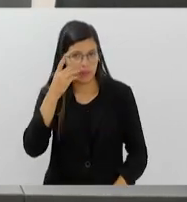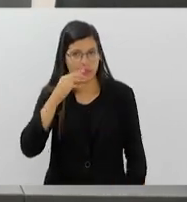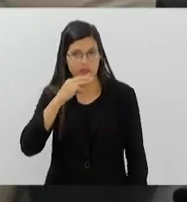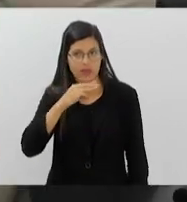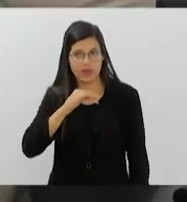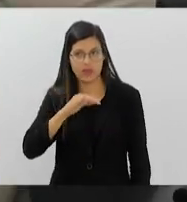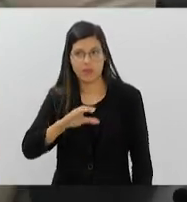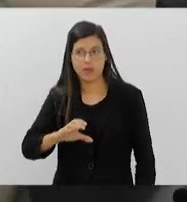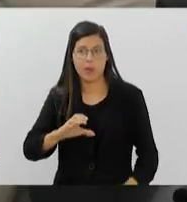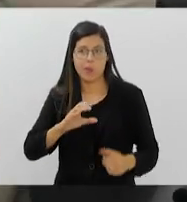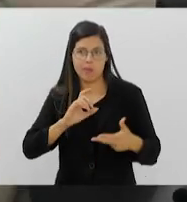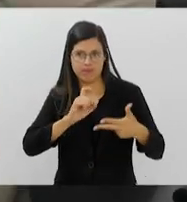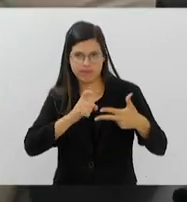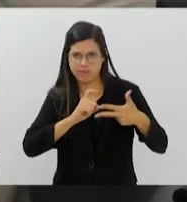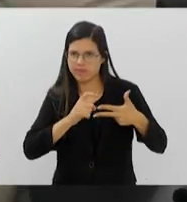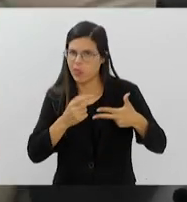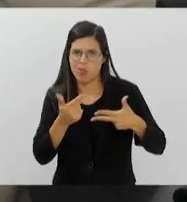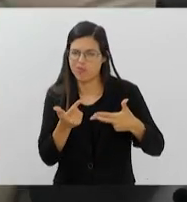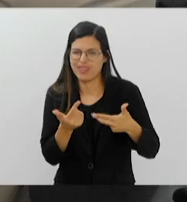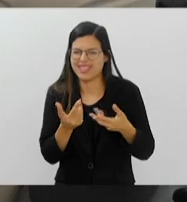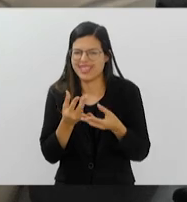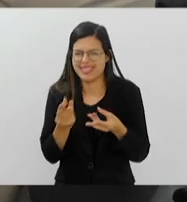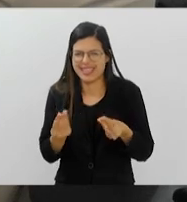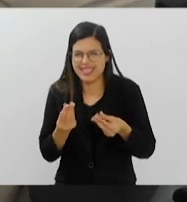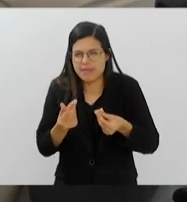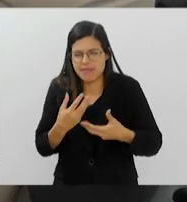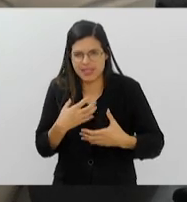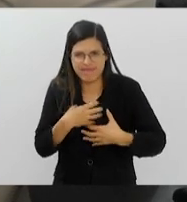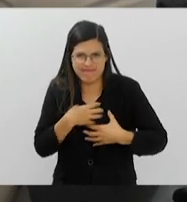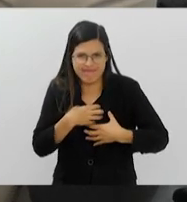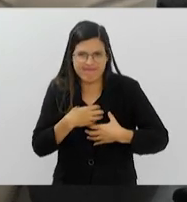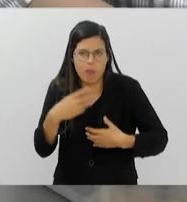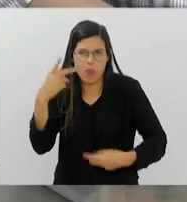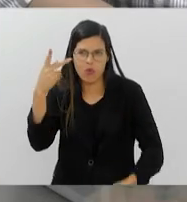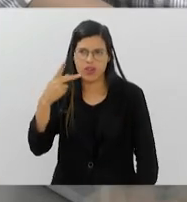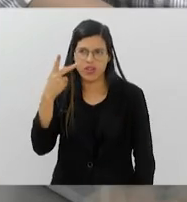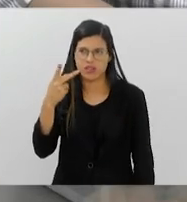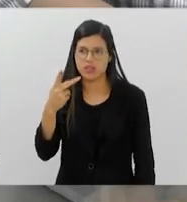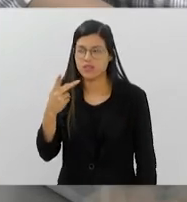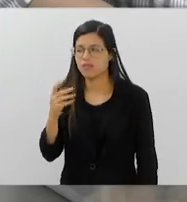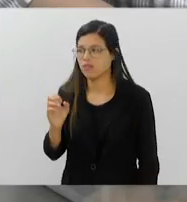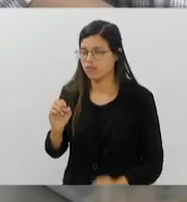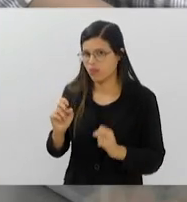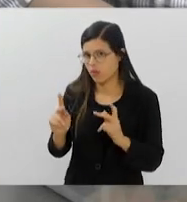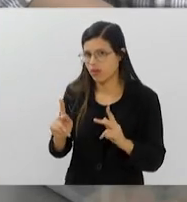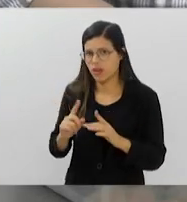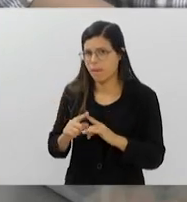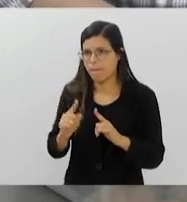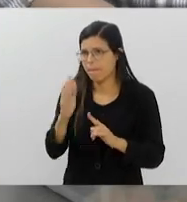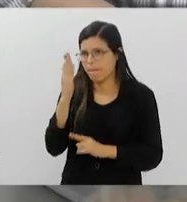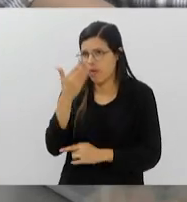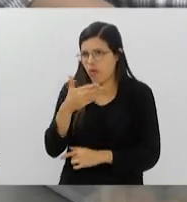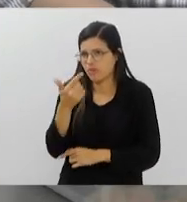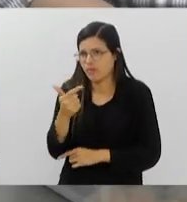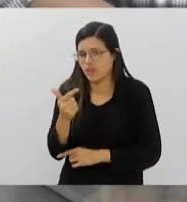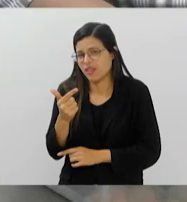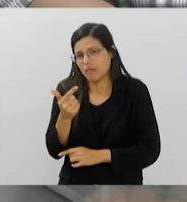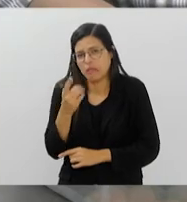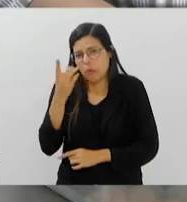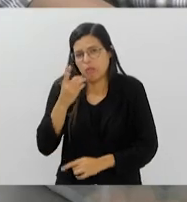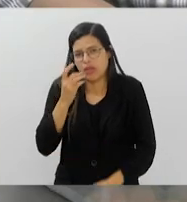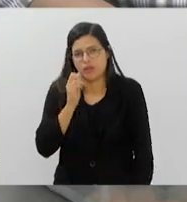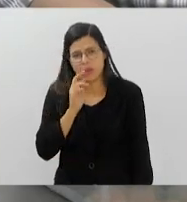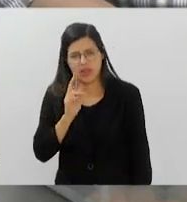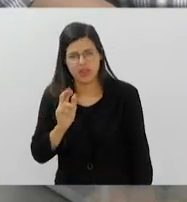essa sensibilidade política. Tudo bem, mas isso não está provado. E o deputado Amorim sempre pode